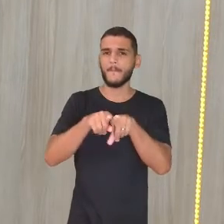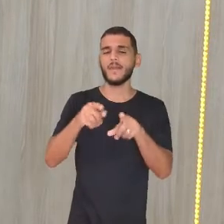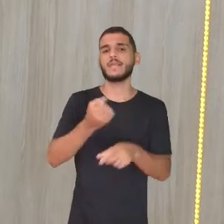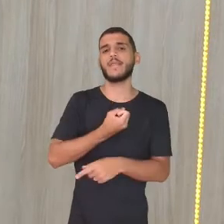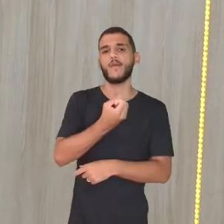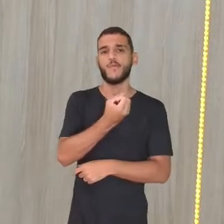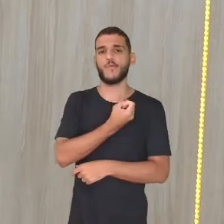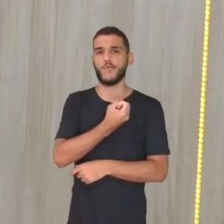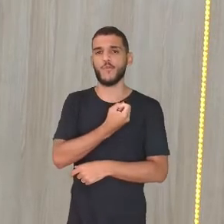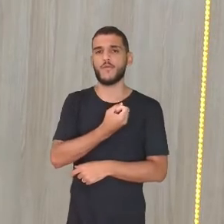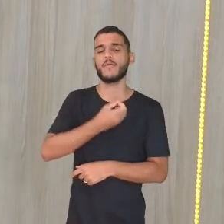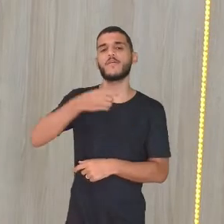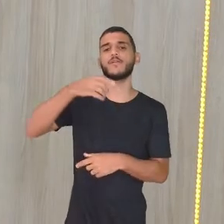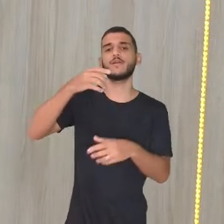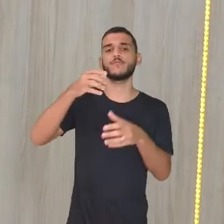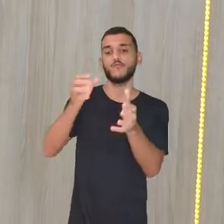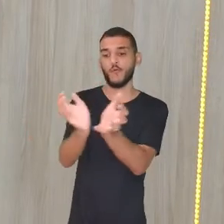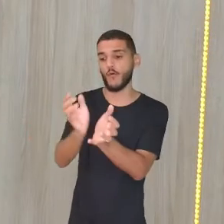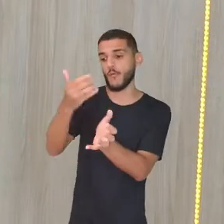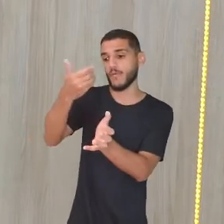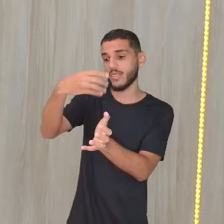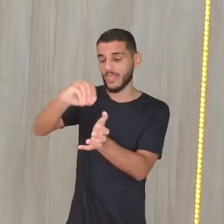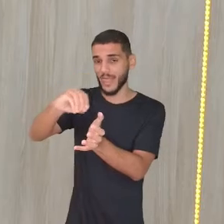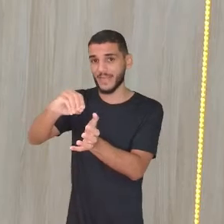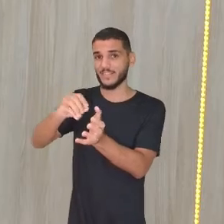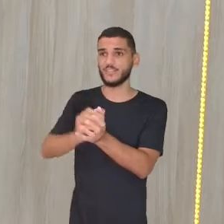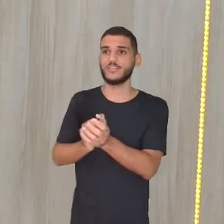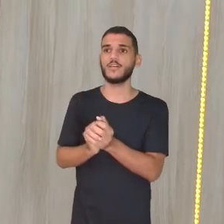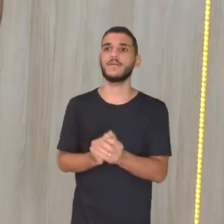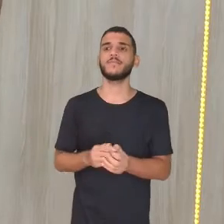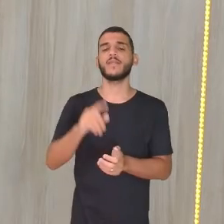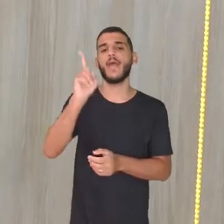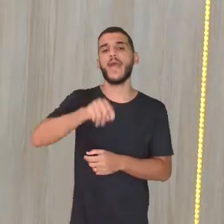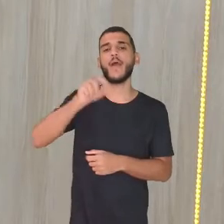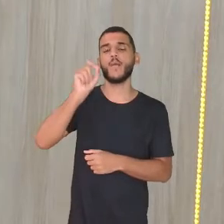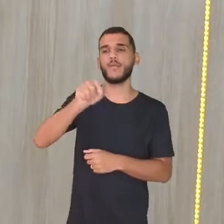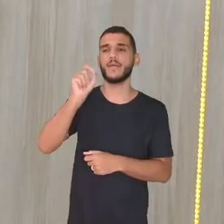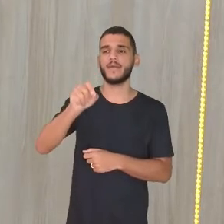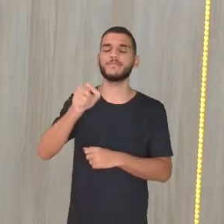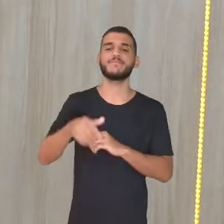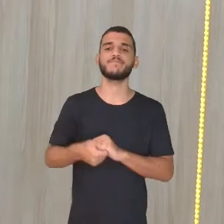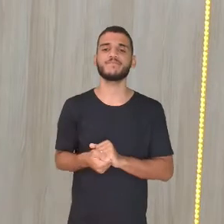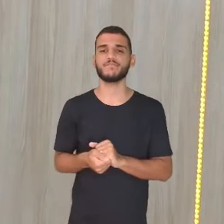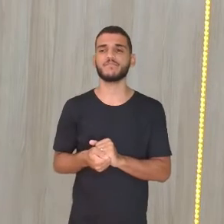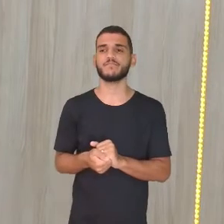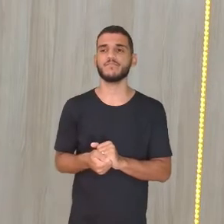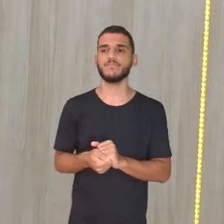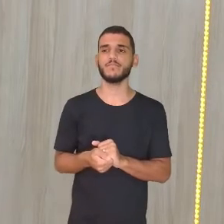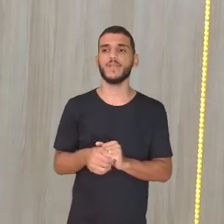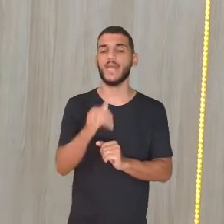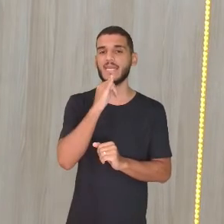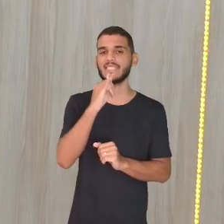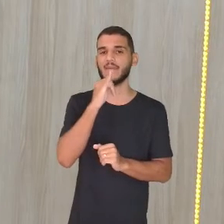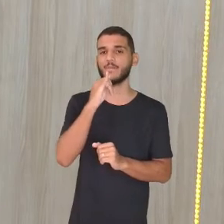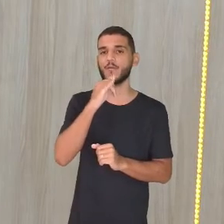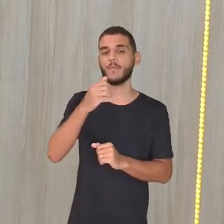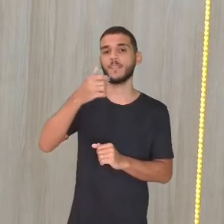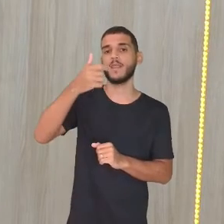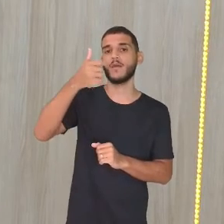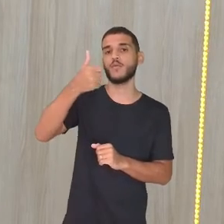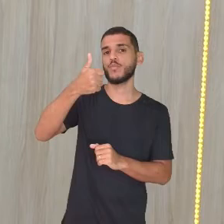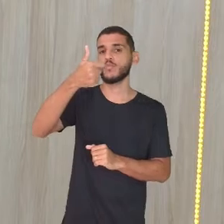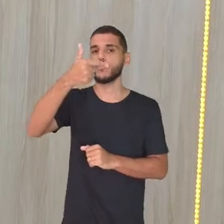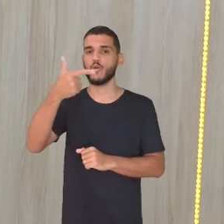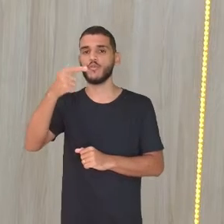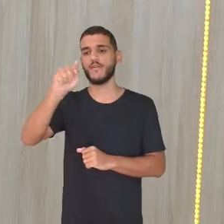números decimais finitos, eles também são números racionais. Por exemplo,